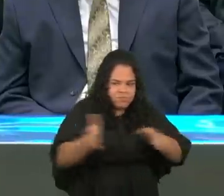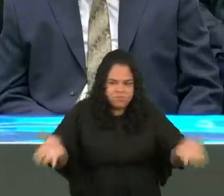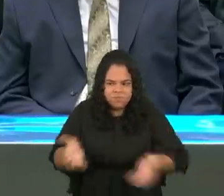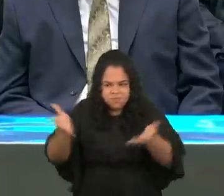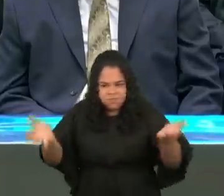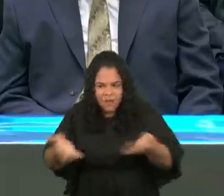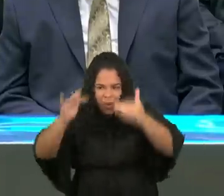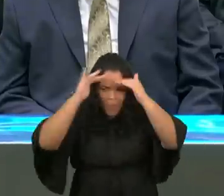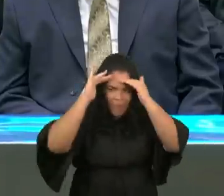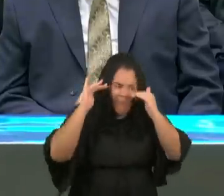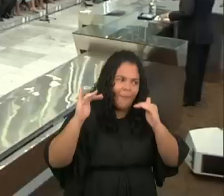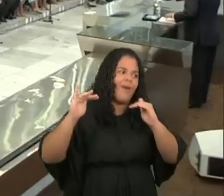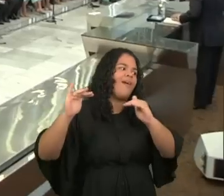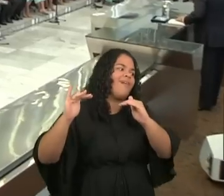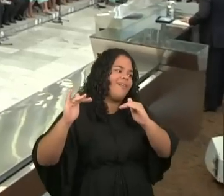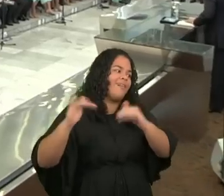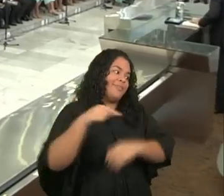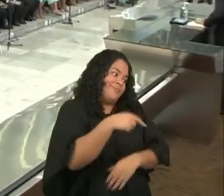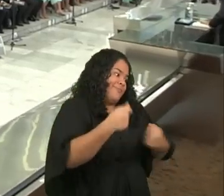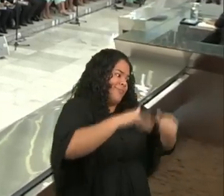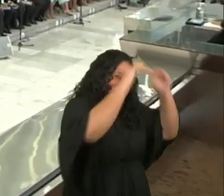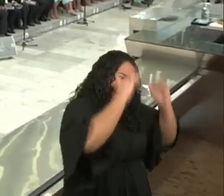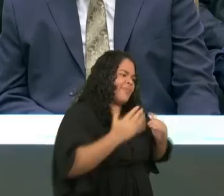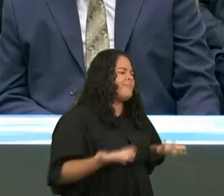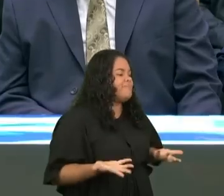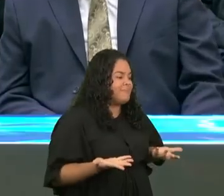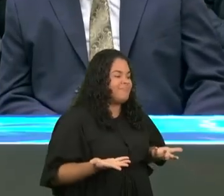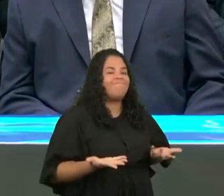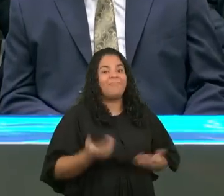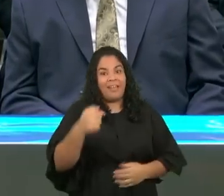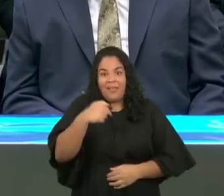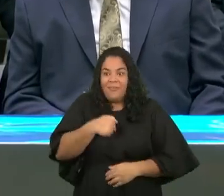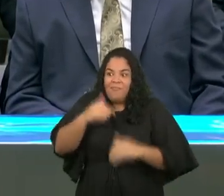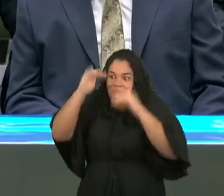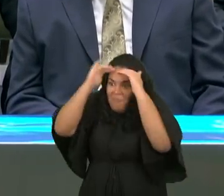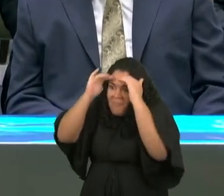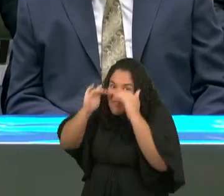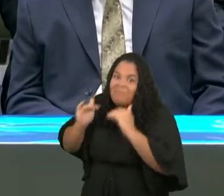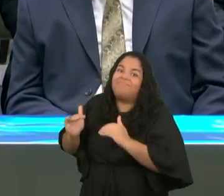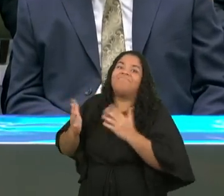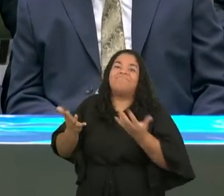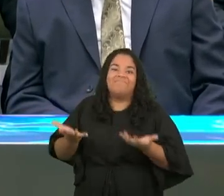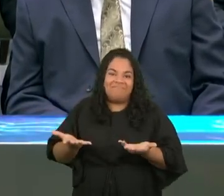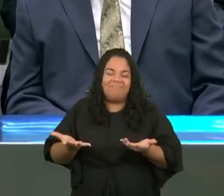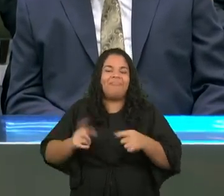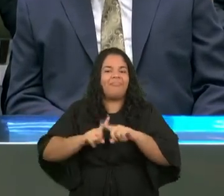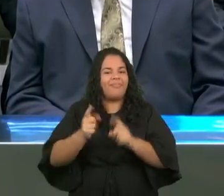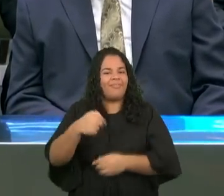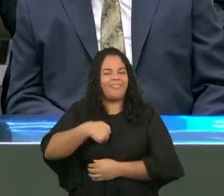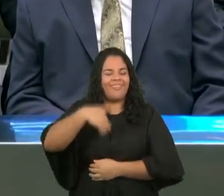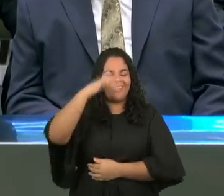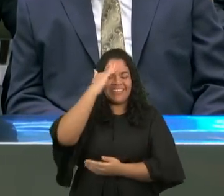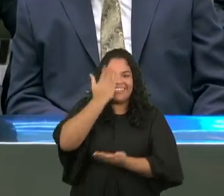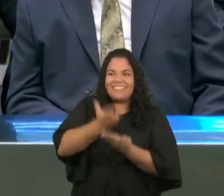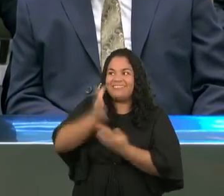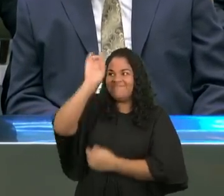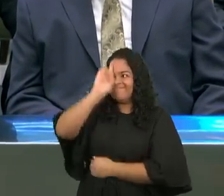então você vai ter que obedecer. Eu estou aqui por obediência, mas creio que Deus vai ter misericórdia de